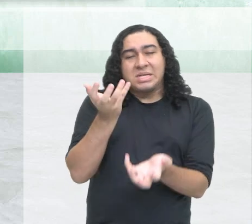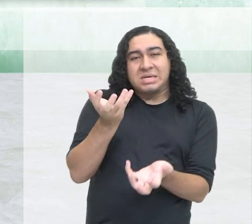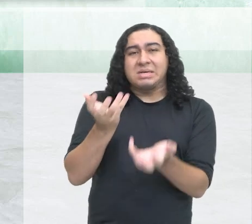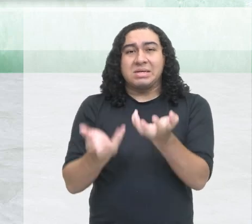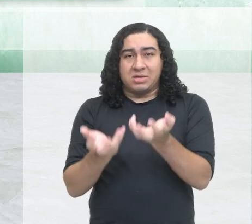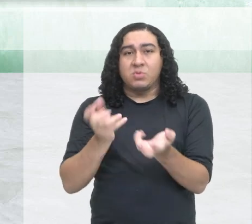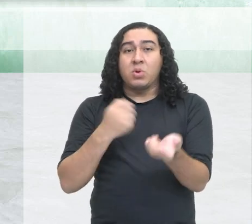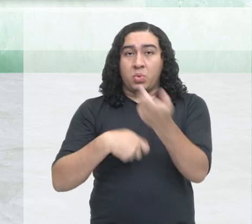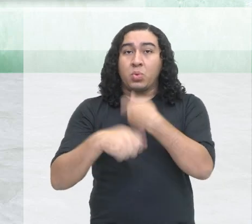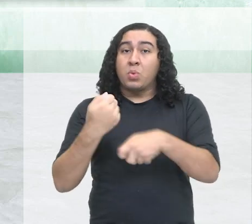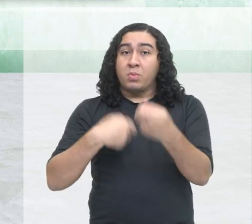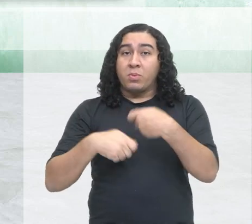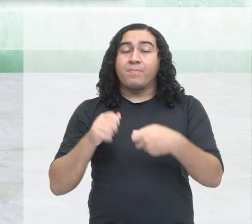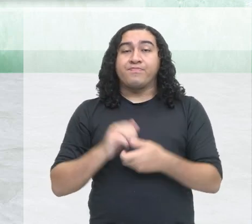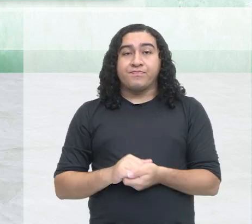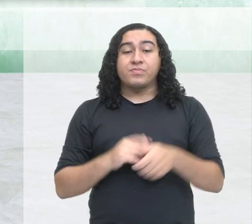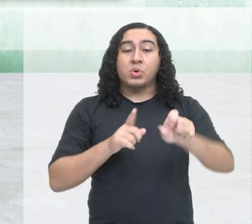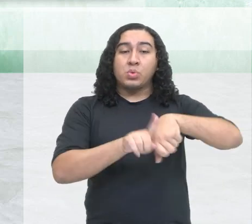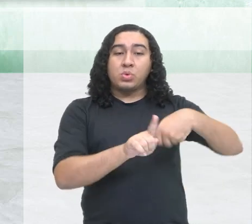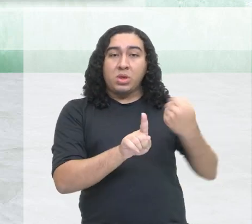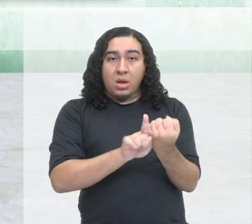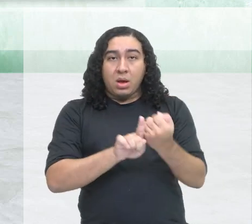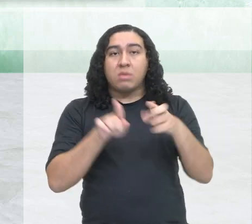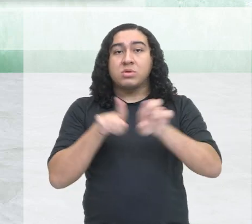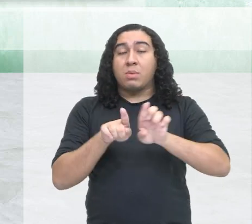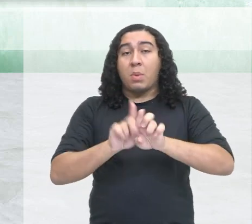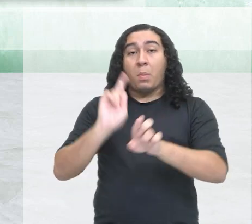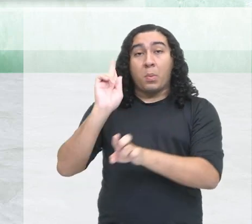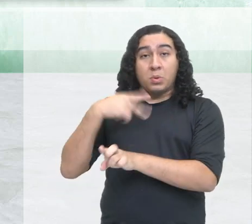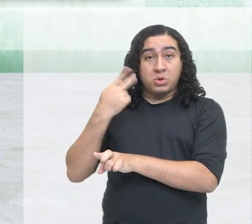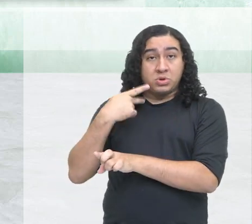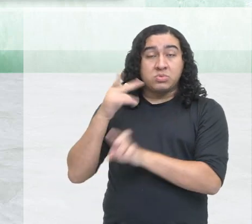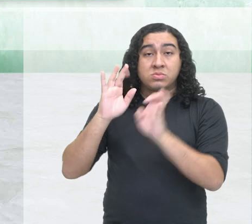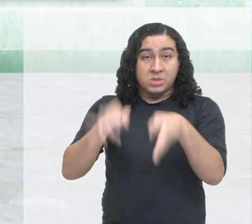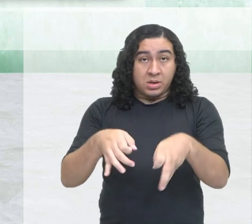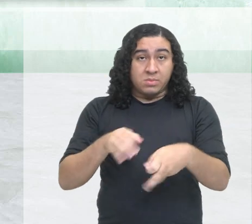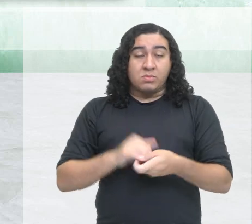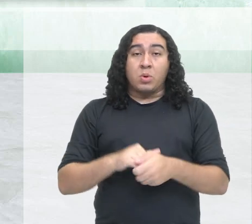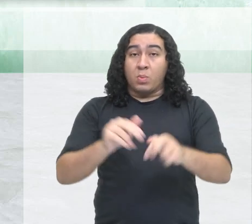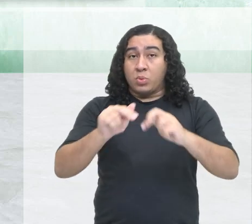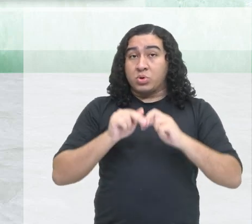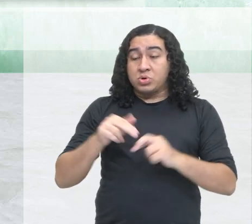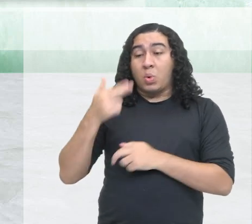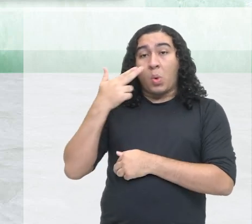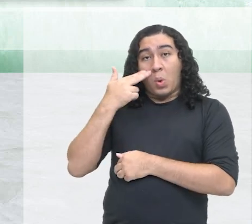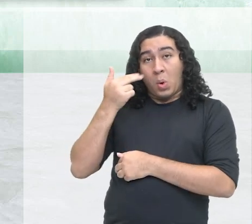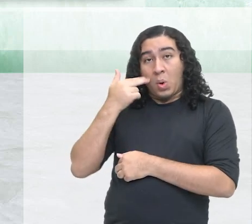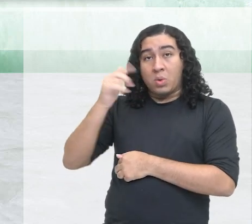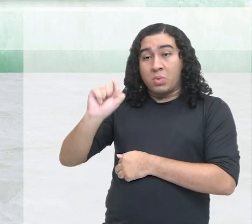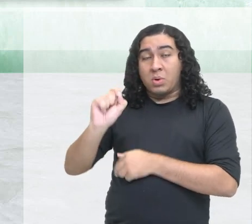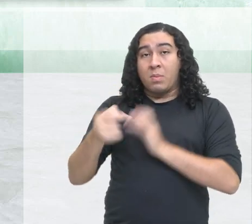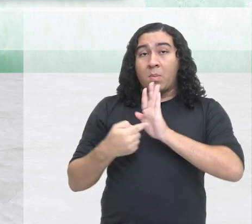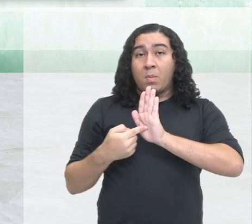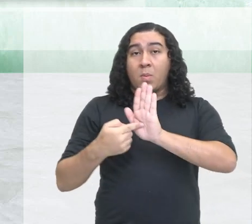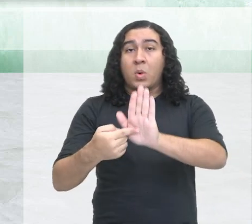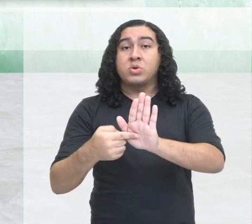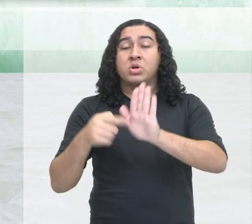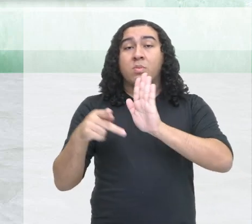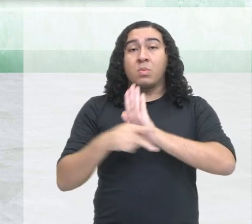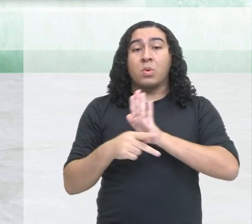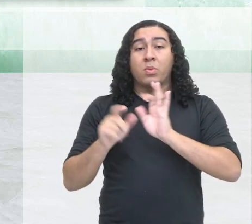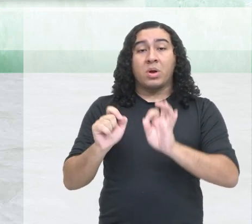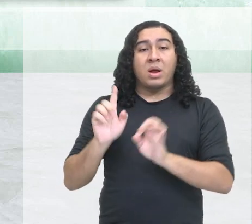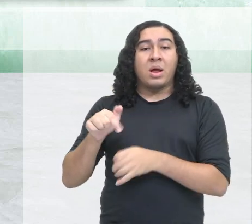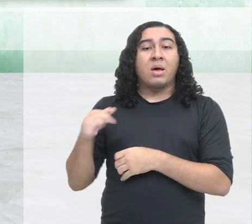desestabilização econômica, social, né, política. Então o Collor, ele apresenta-se como